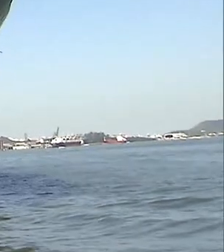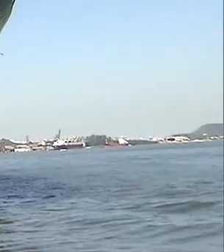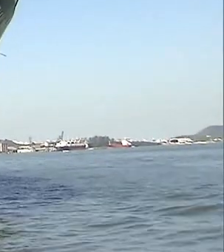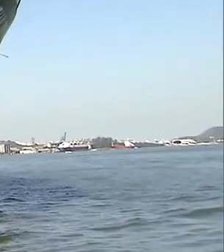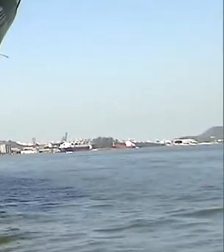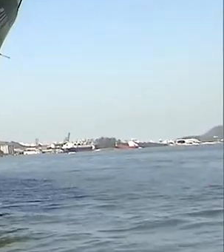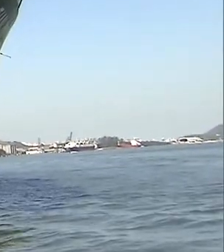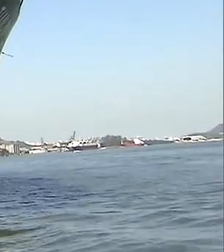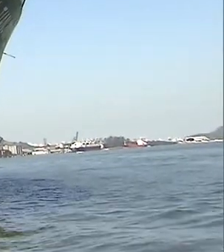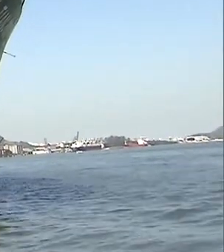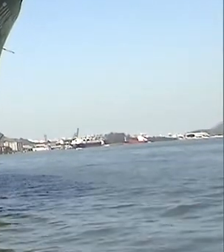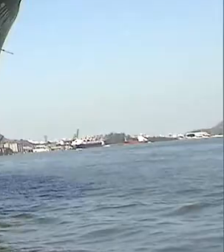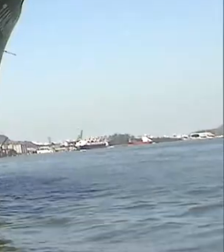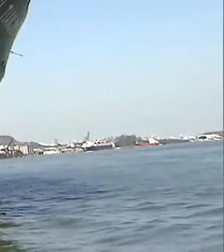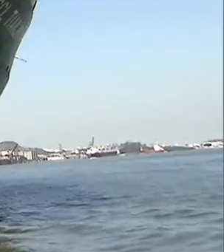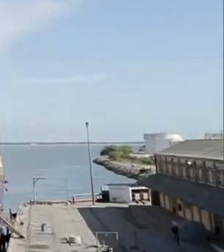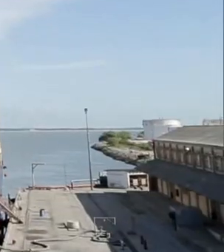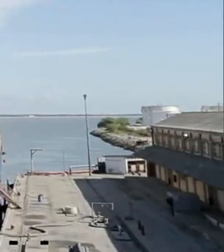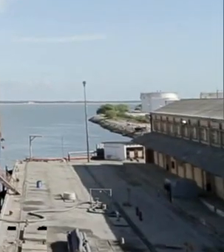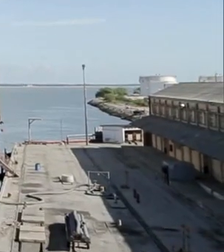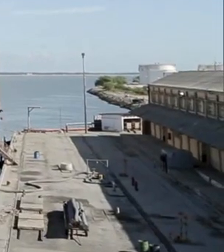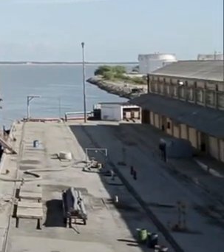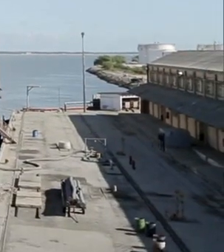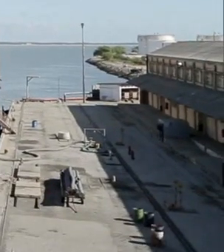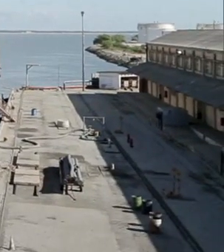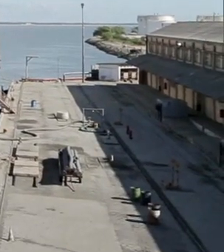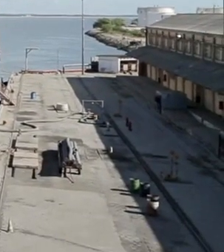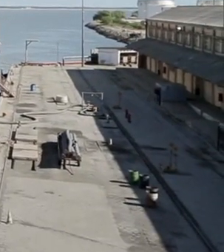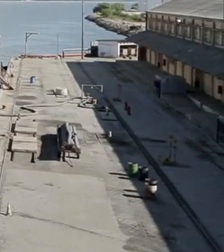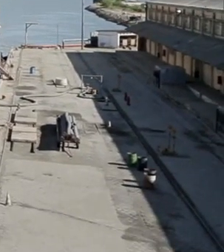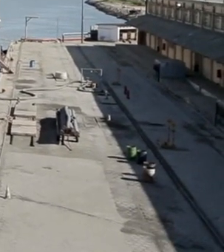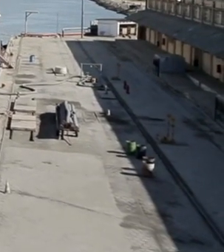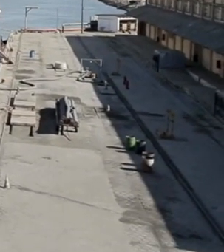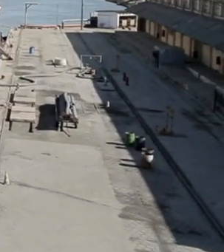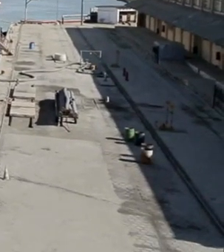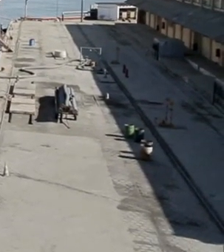E aí te amo